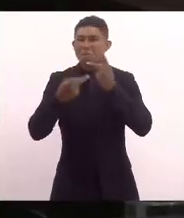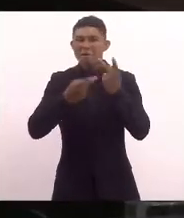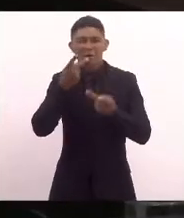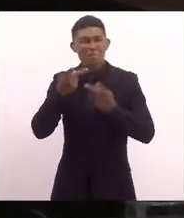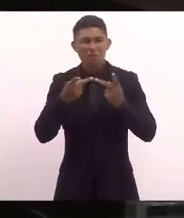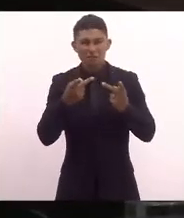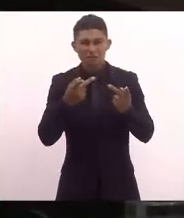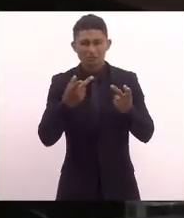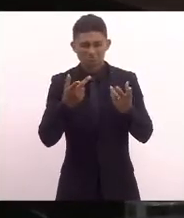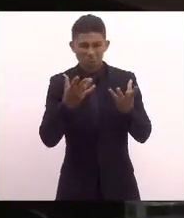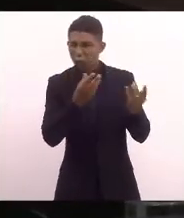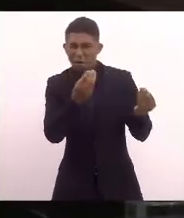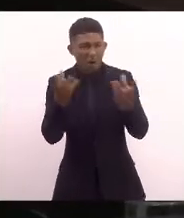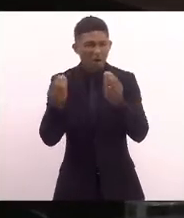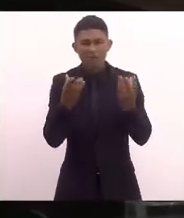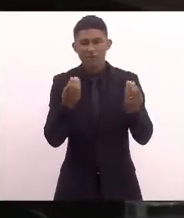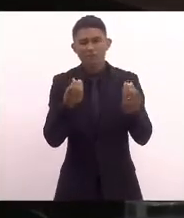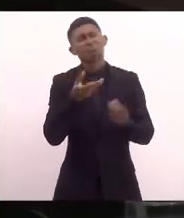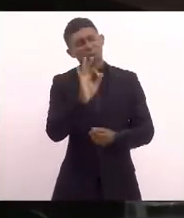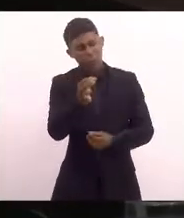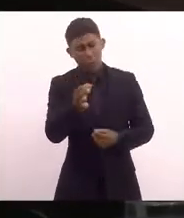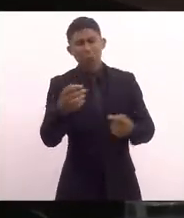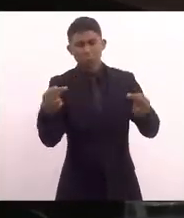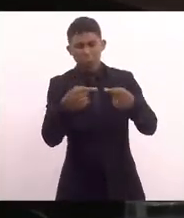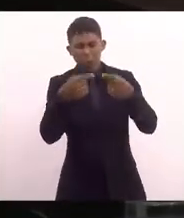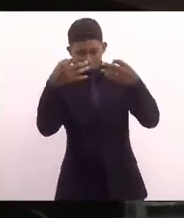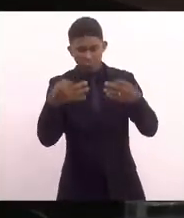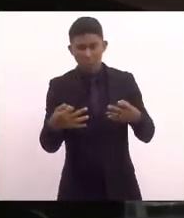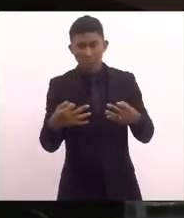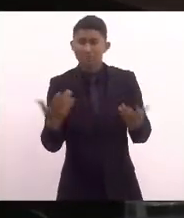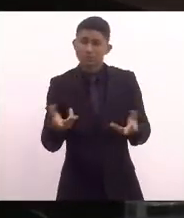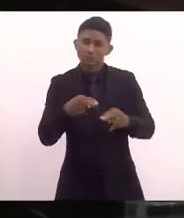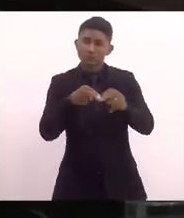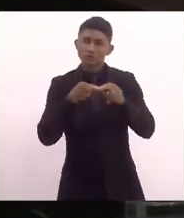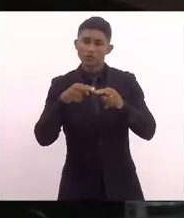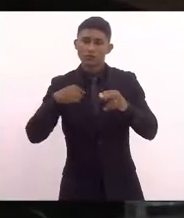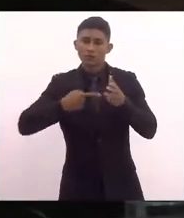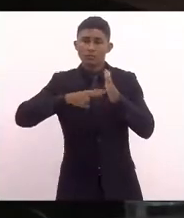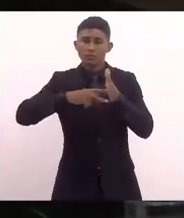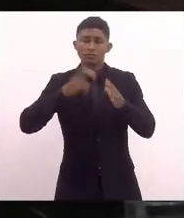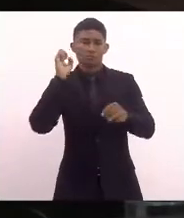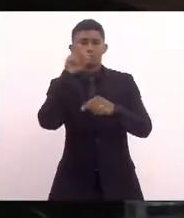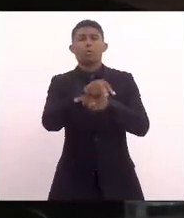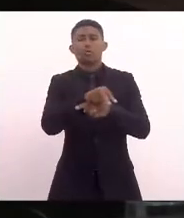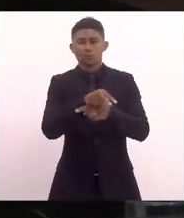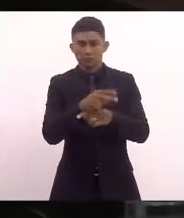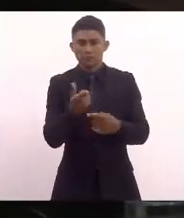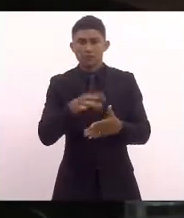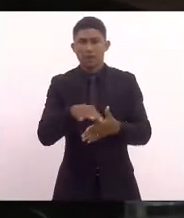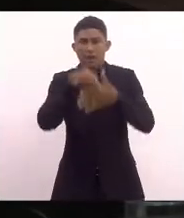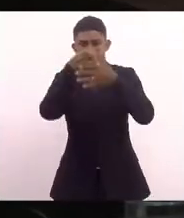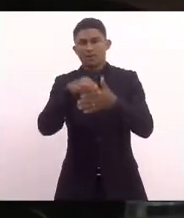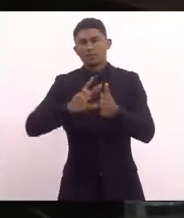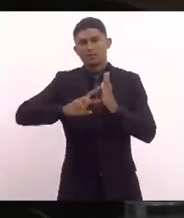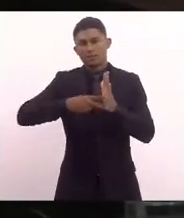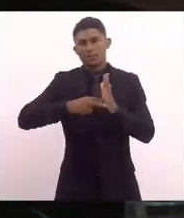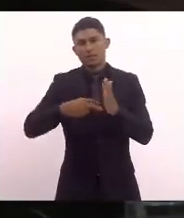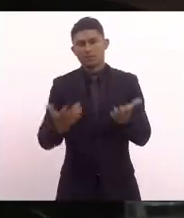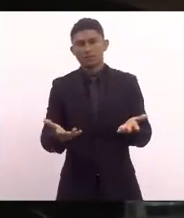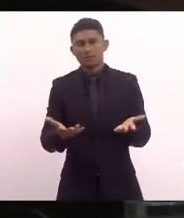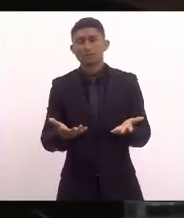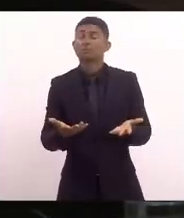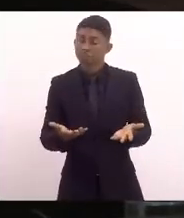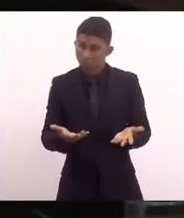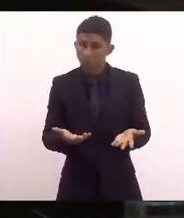sou mesmo. E é por isso que nós estamos no sindicato, liderando esse sindicato, a grande massa